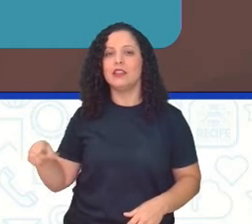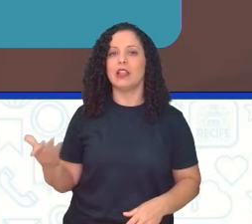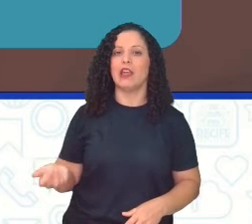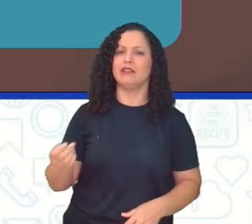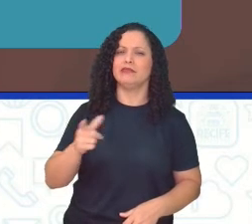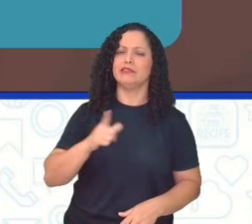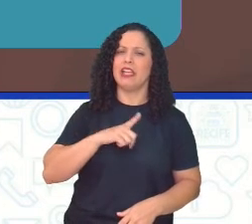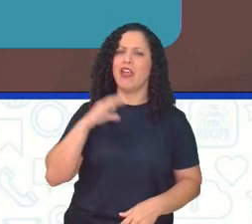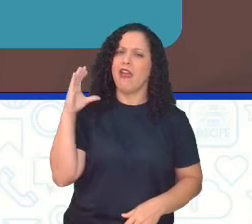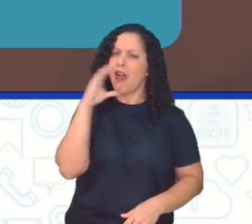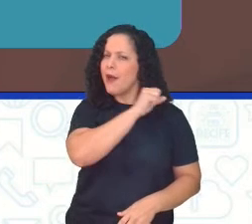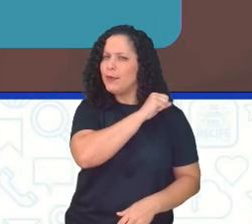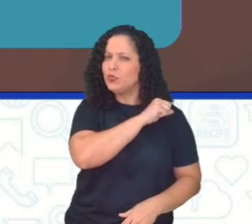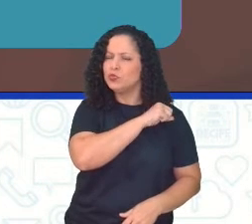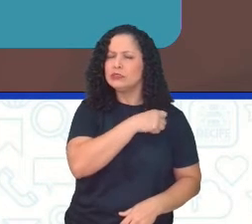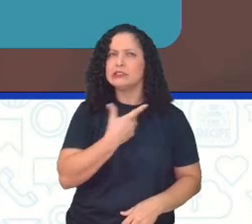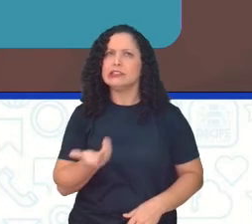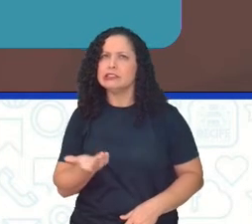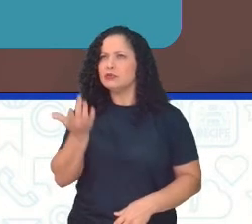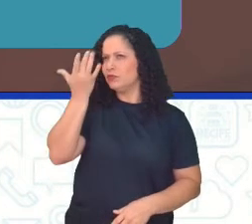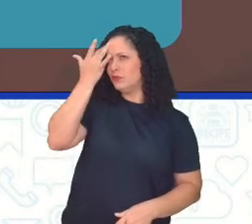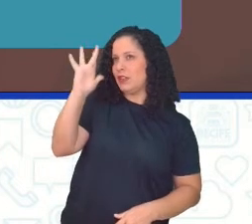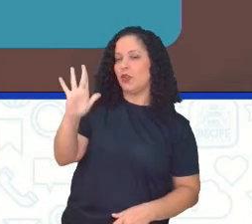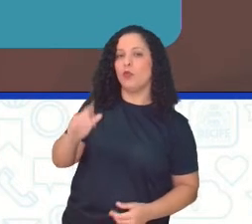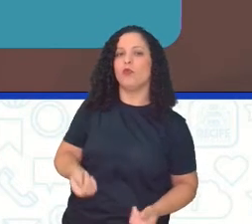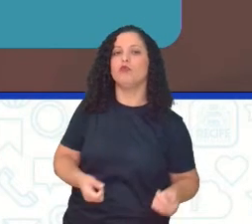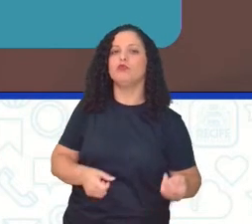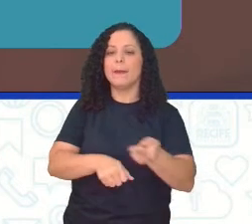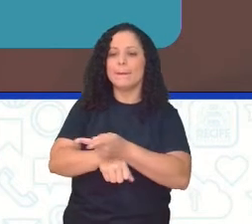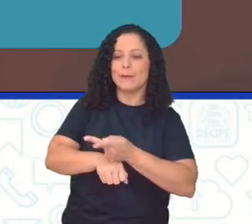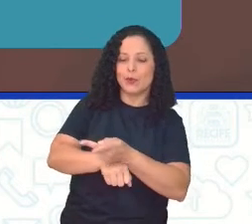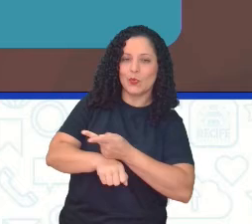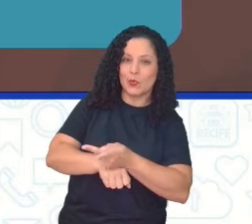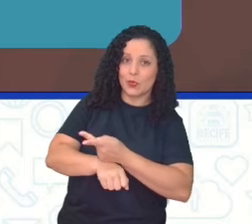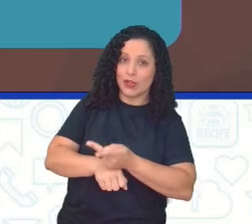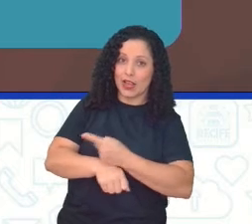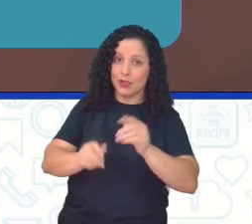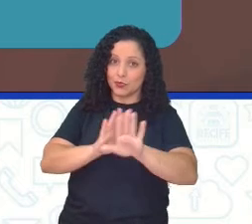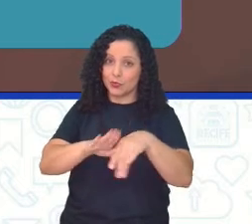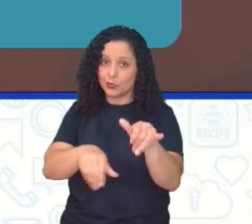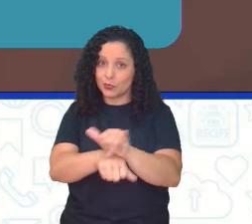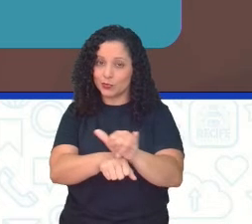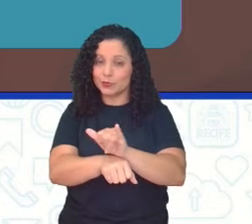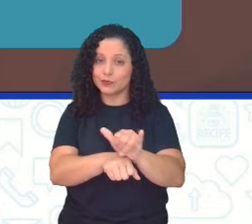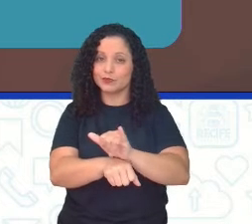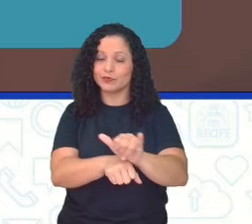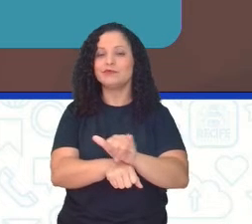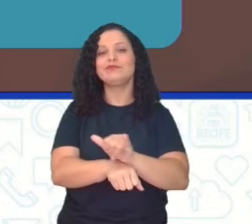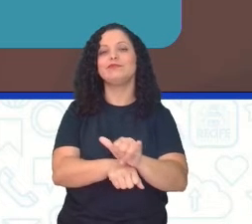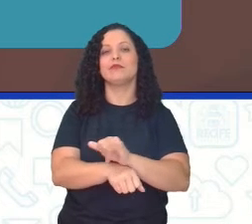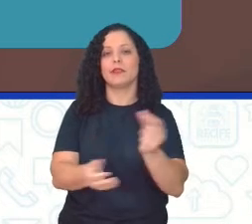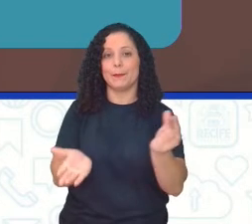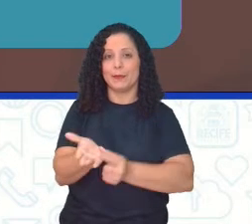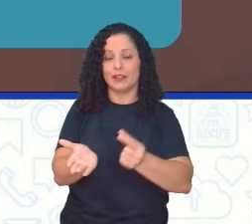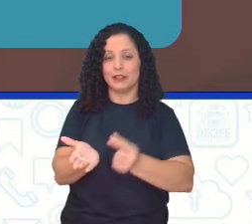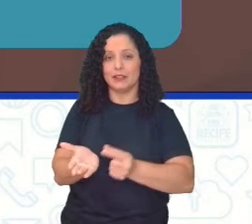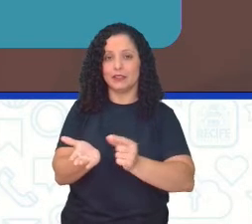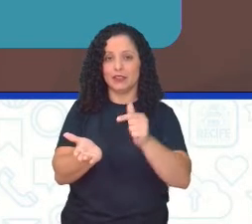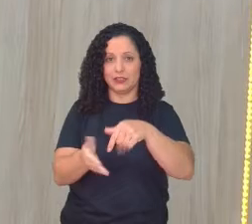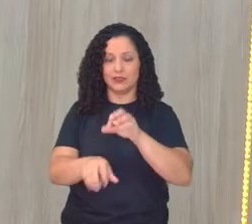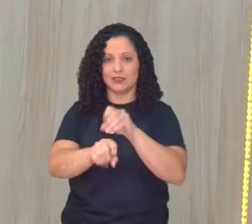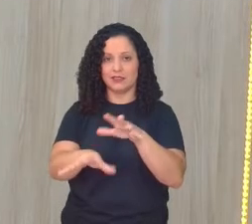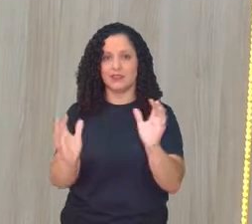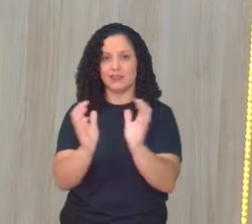alguma coisa muito rápido, então vai lá às 14 horas, acontecem as reprises, né, no aplicativo do Educa